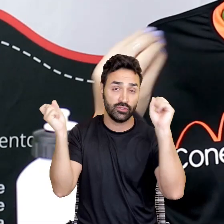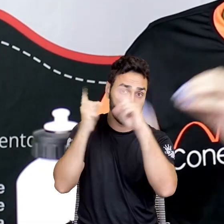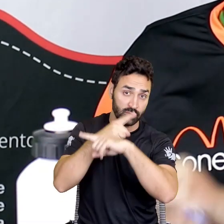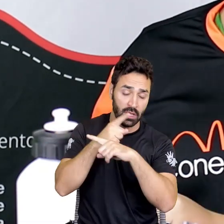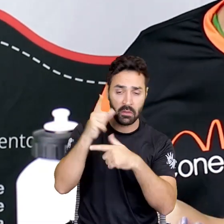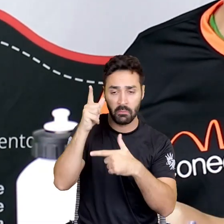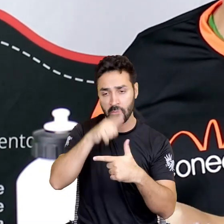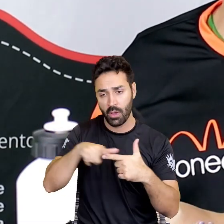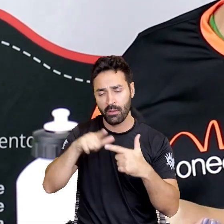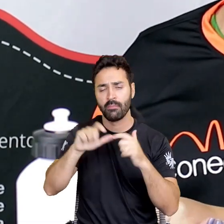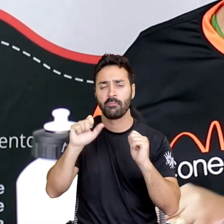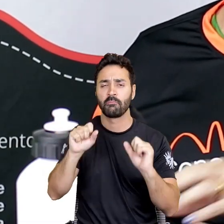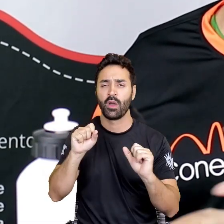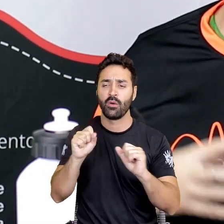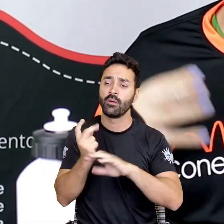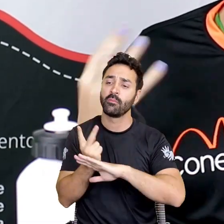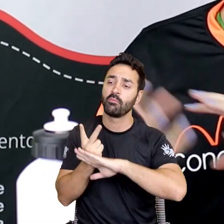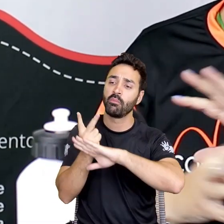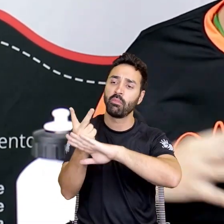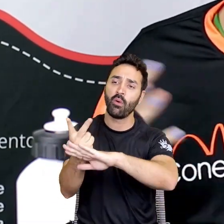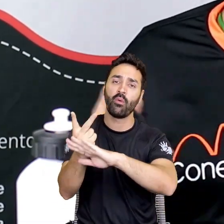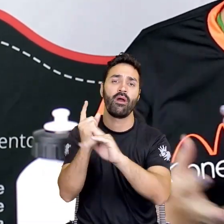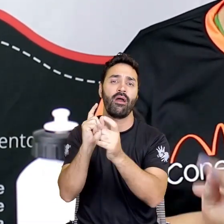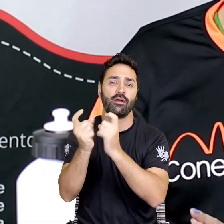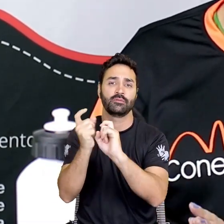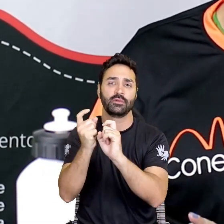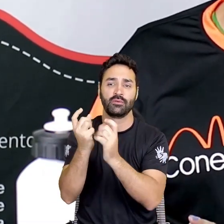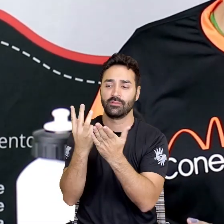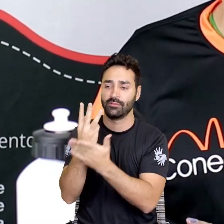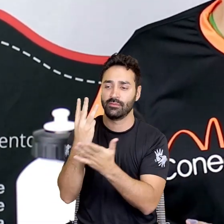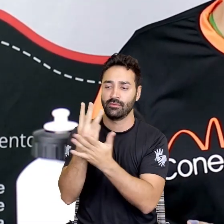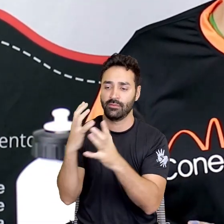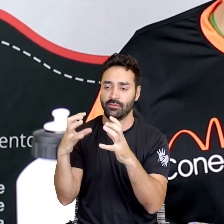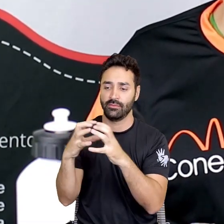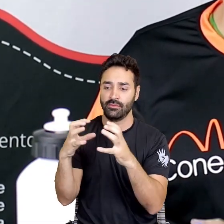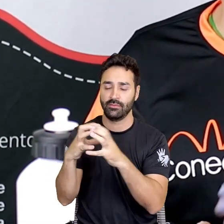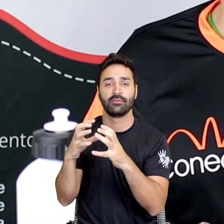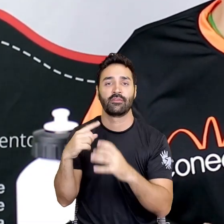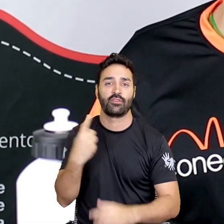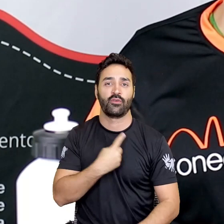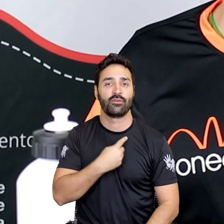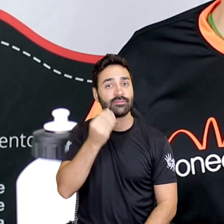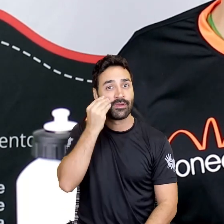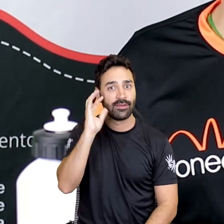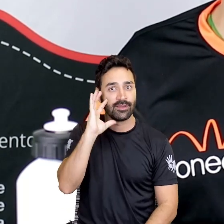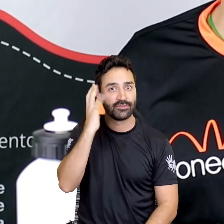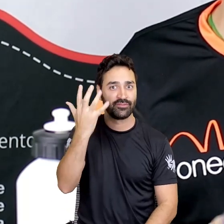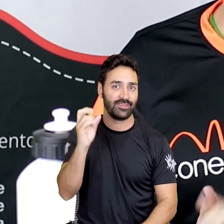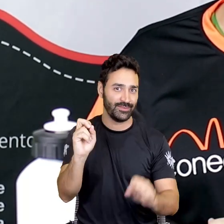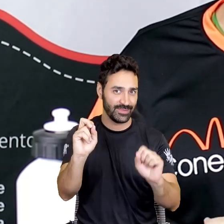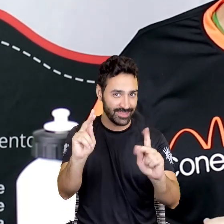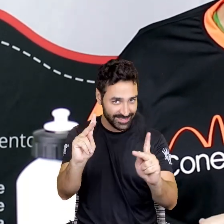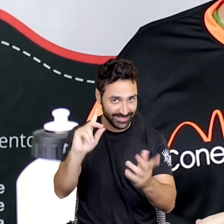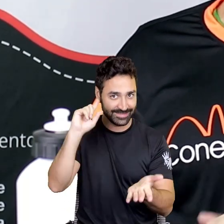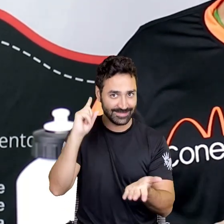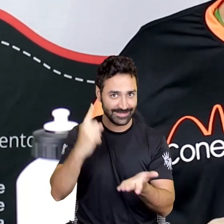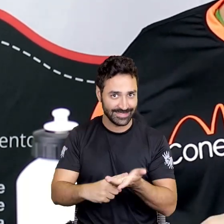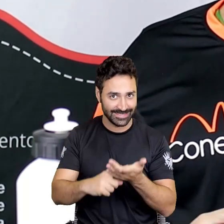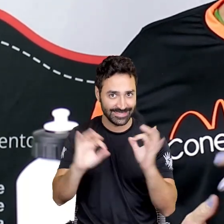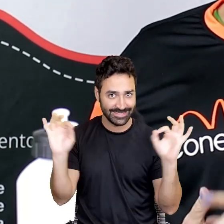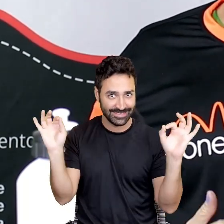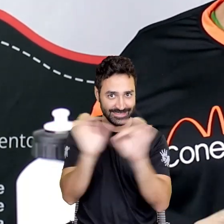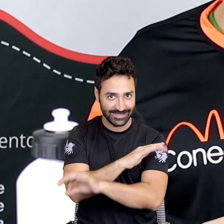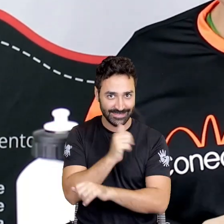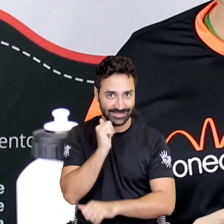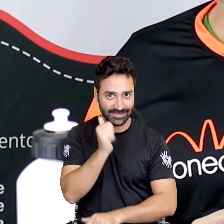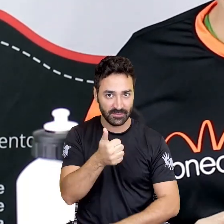vocês podem procurar os administradores que a gente vai tentar resolver da melhor forma. Combinado? Vou